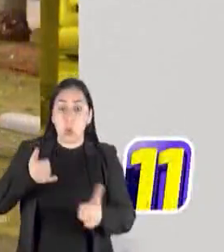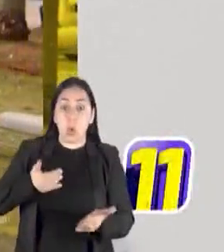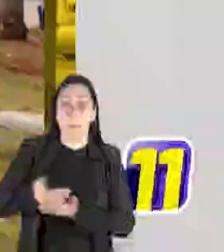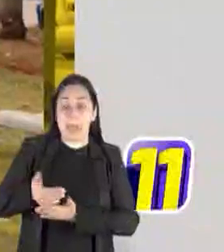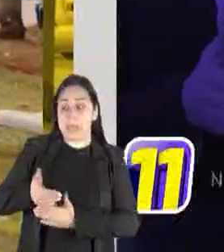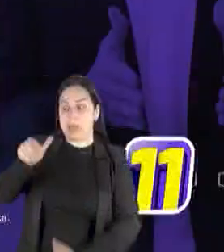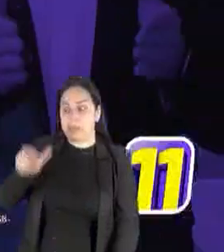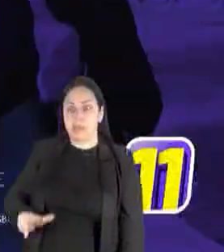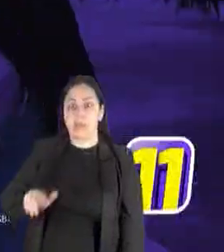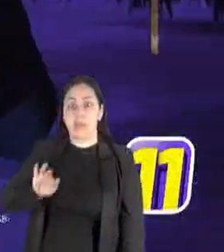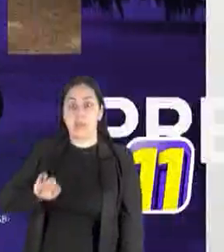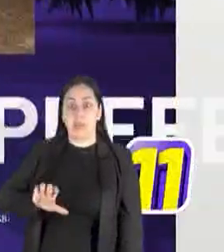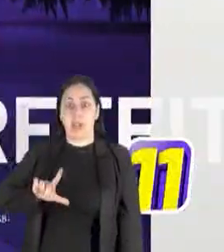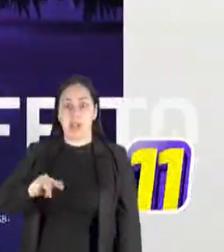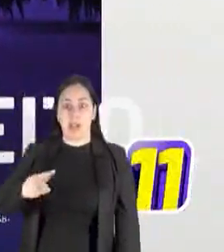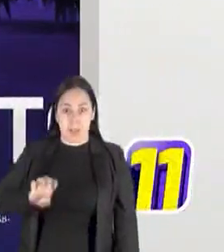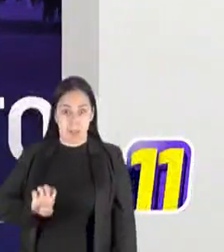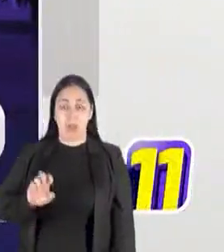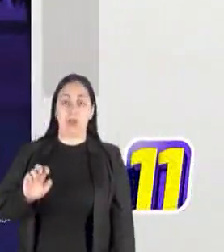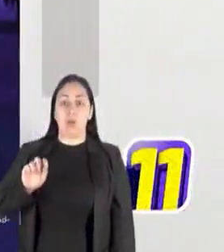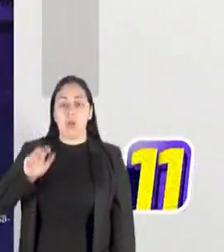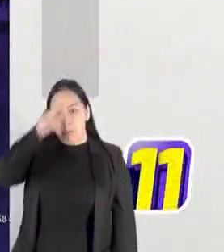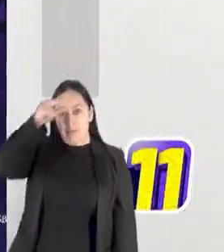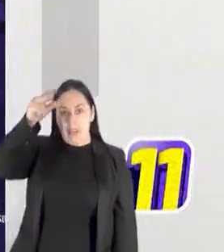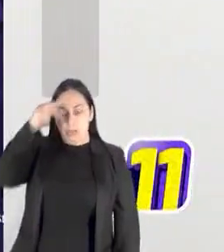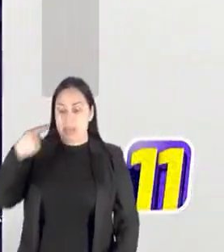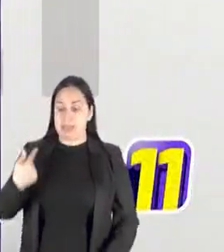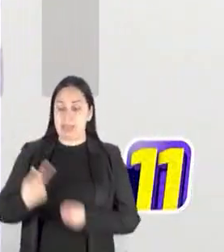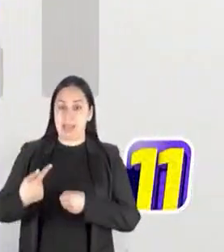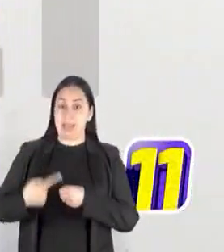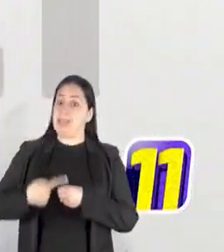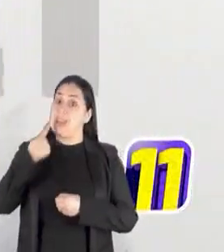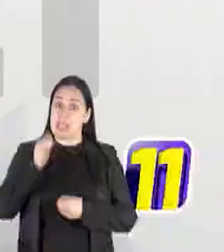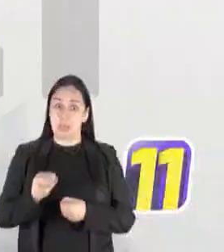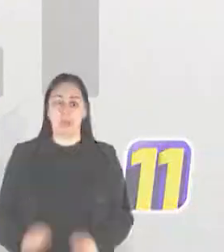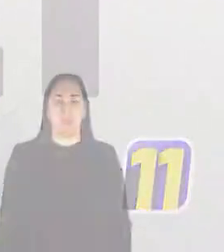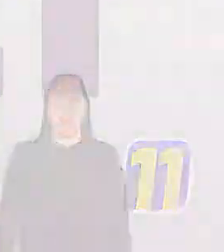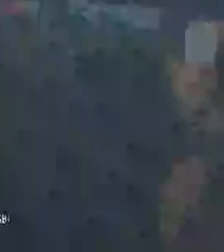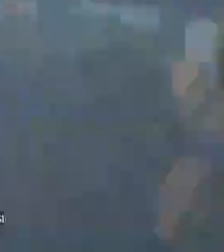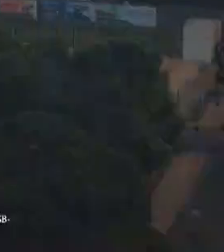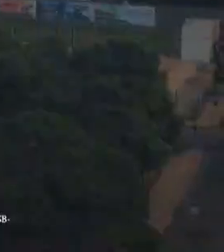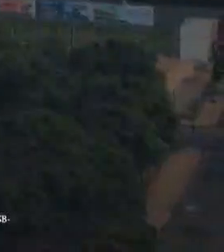começa agora o programa Dr Felipe Fornari prefeito de